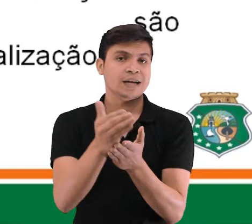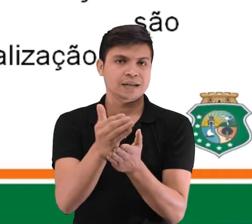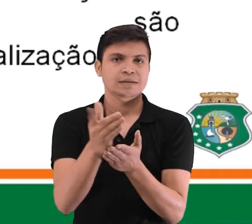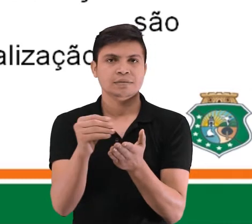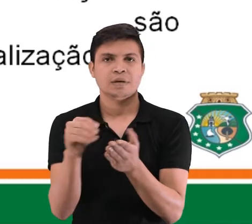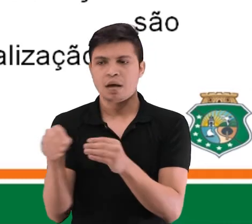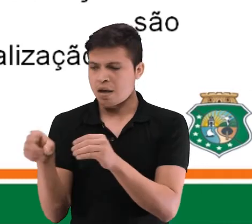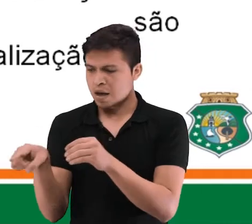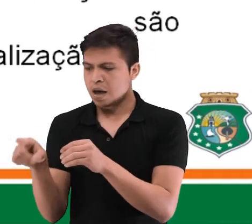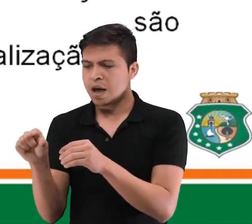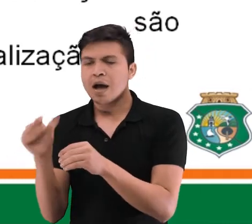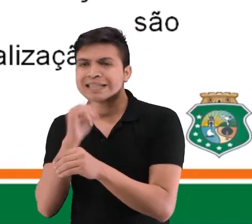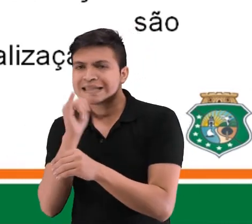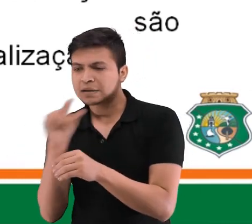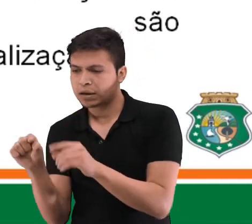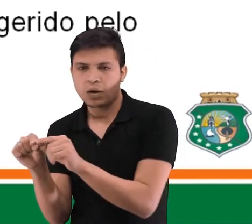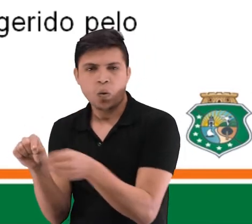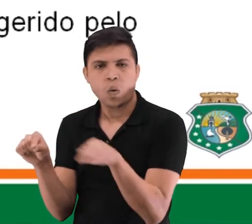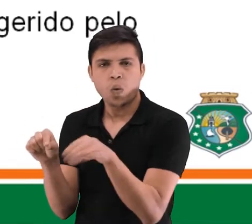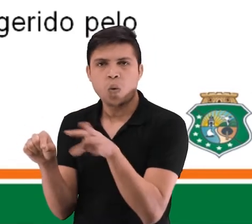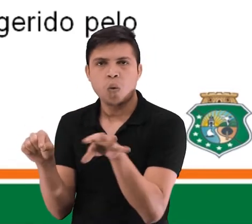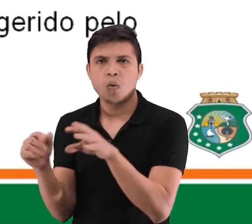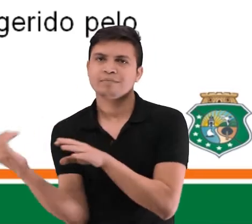alimentada pela essa pequena bateria, certo?